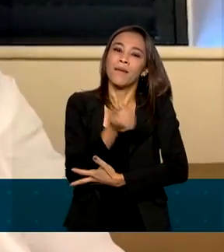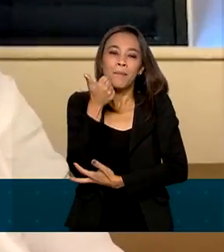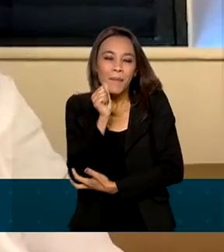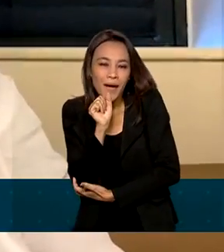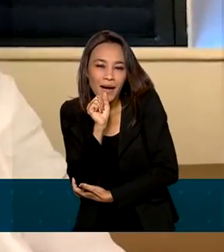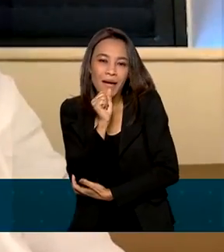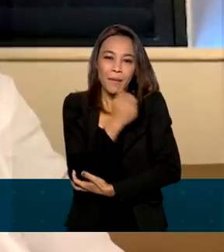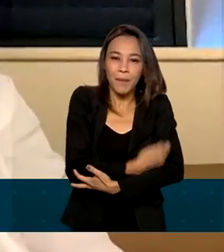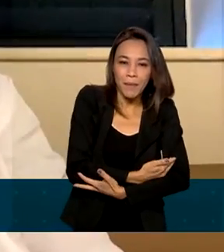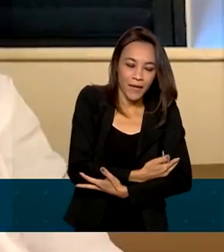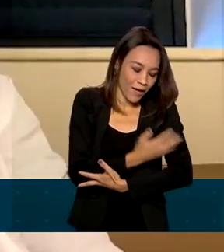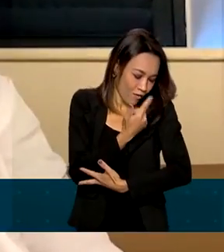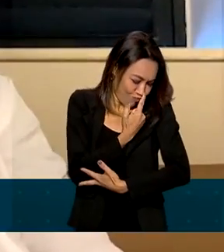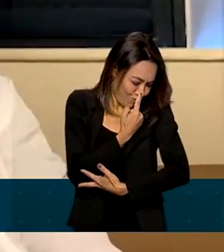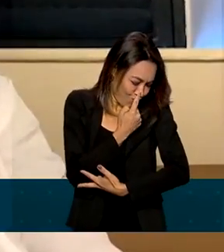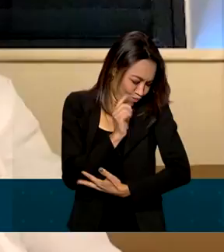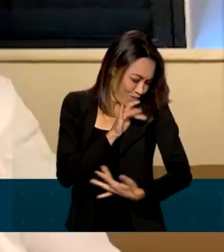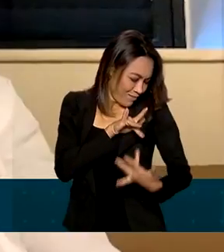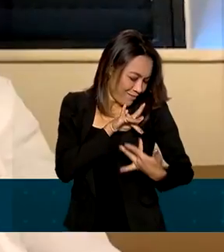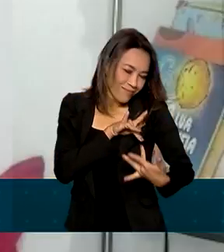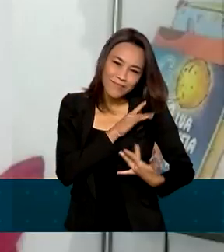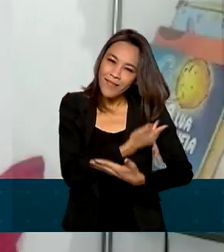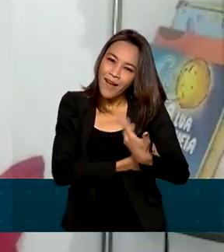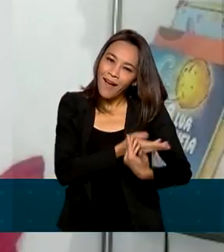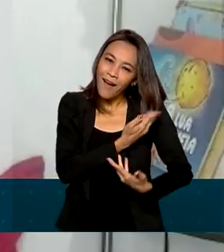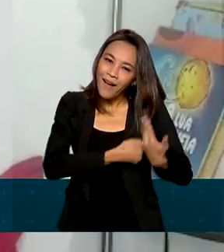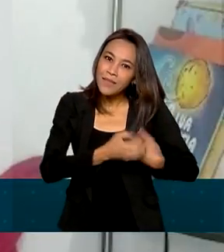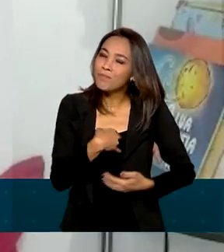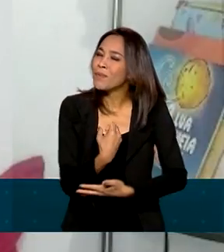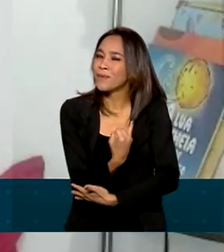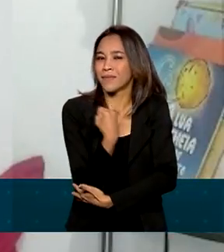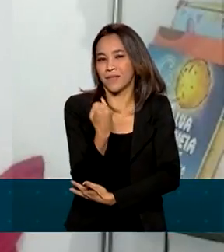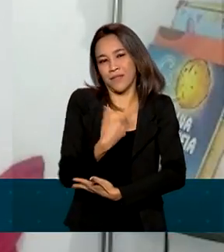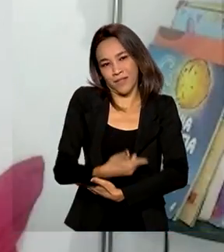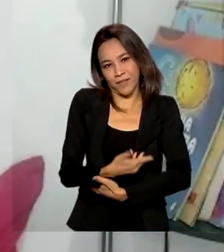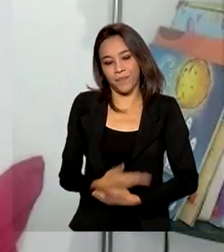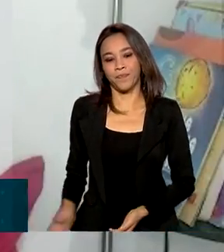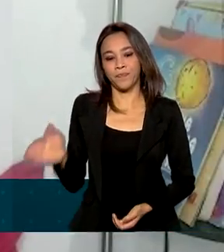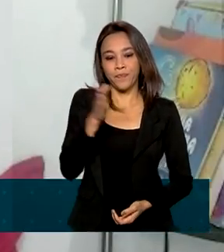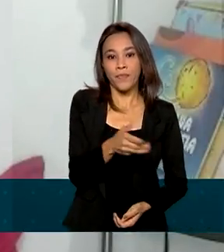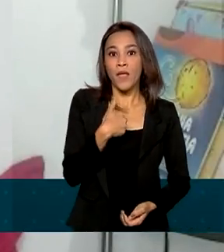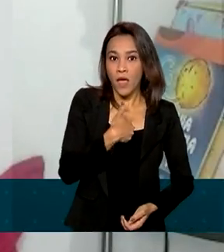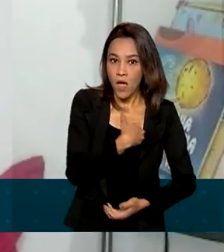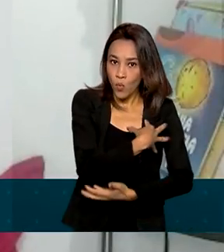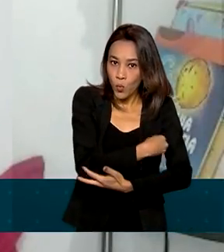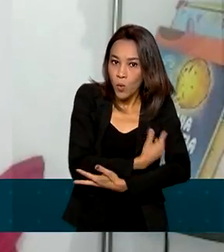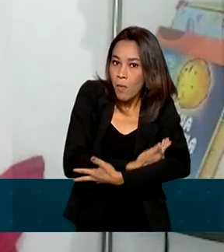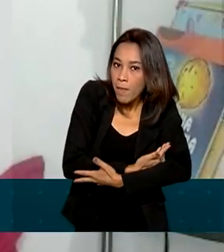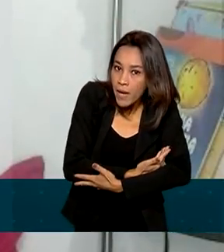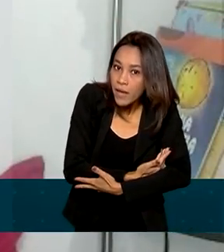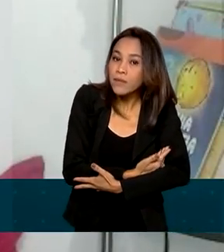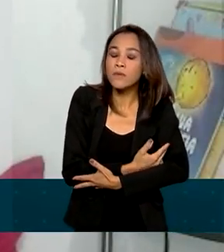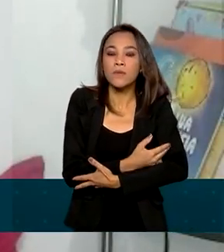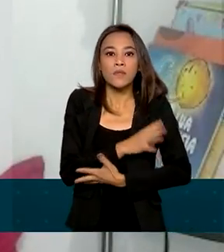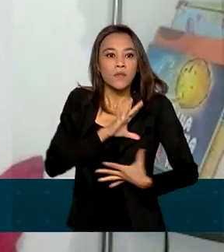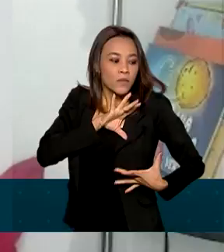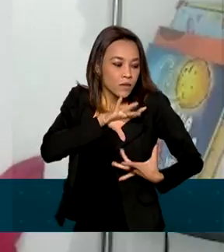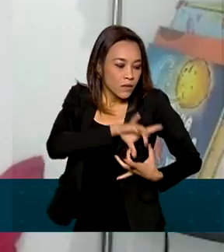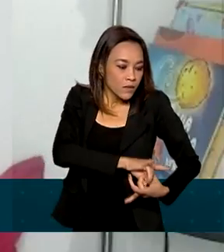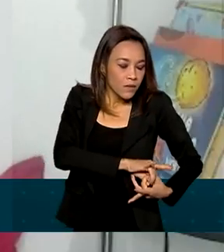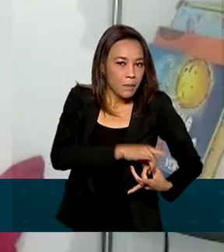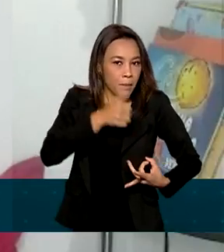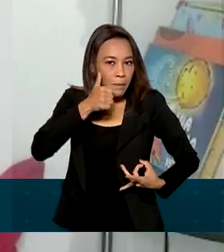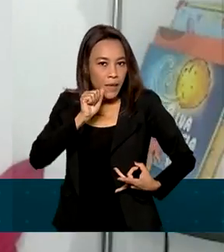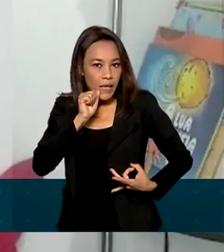com o bebê. É muito importante. Eu amamento porque o vínculo que se estabelece entre mãe e filho no ato